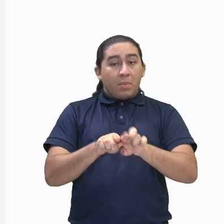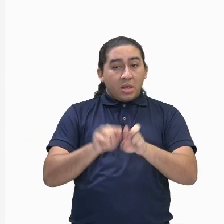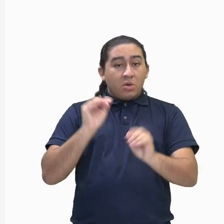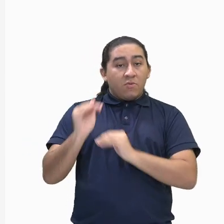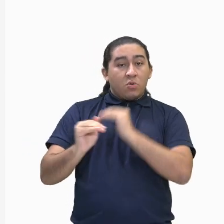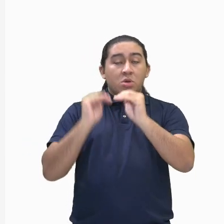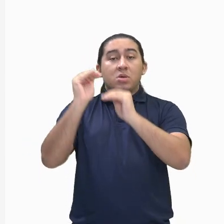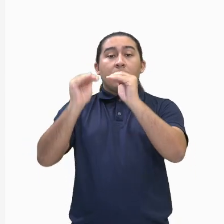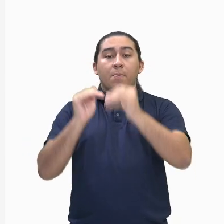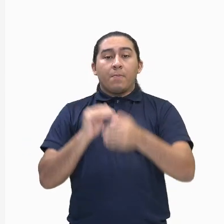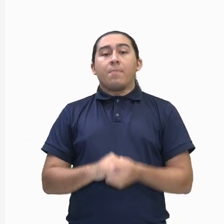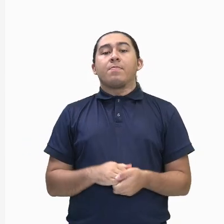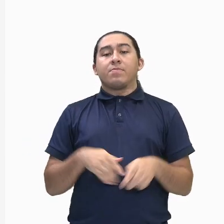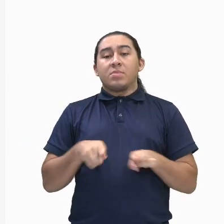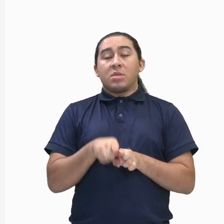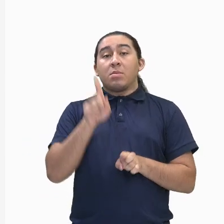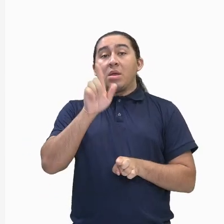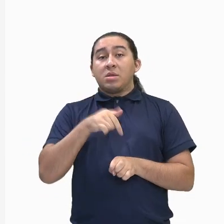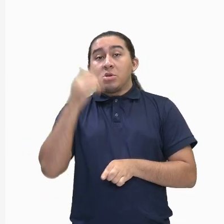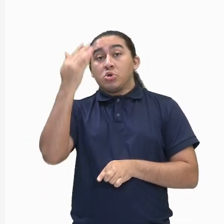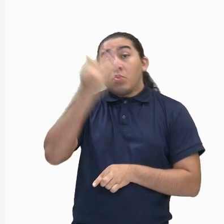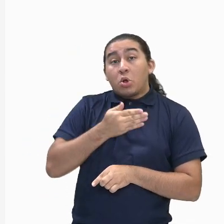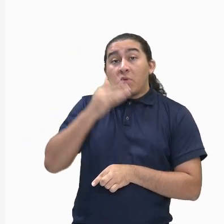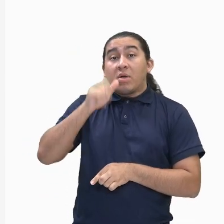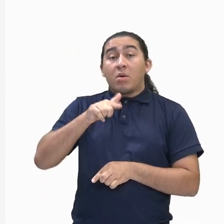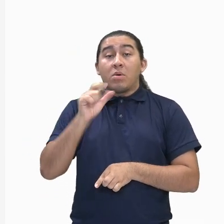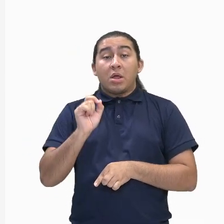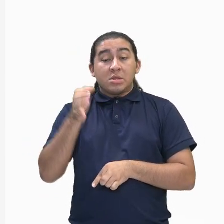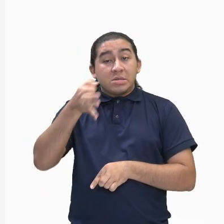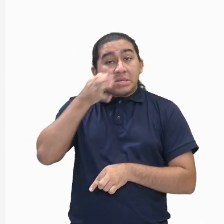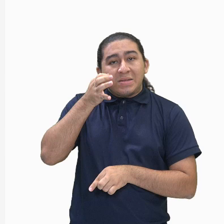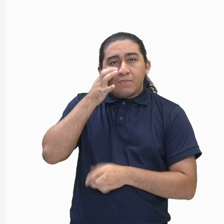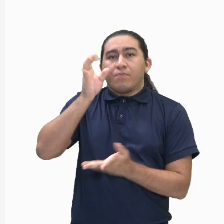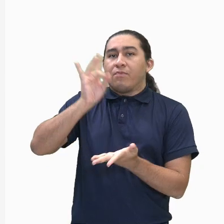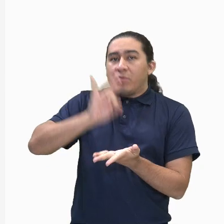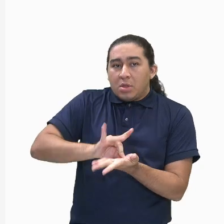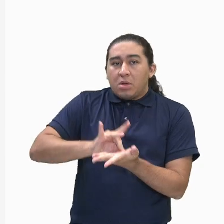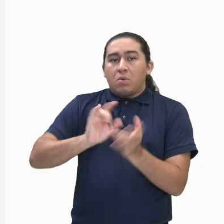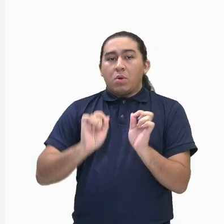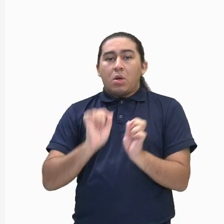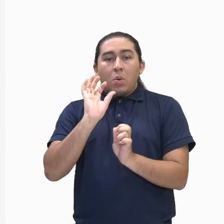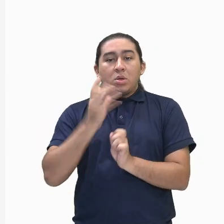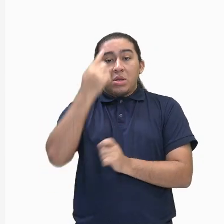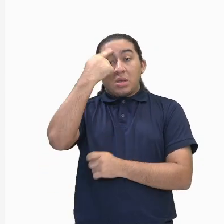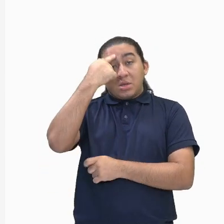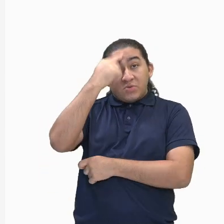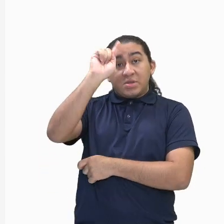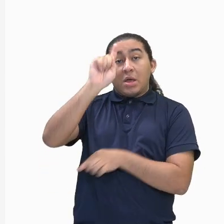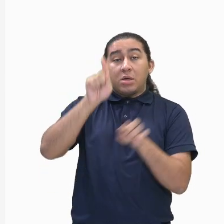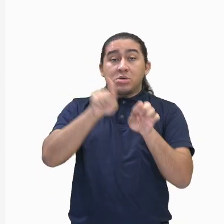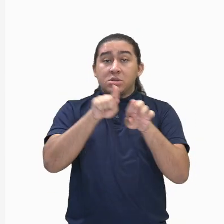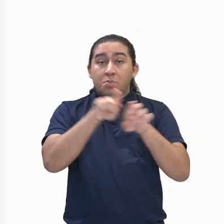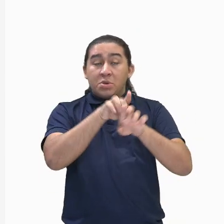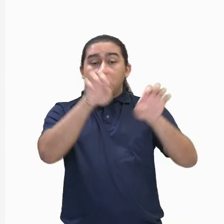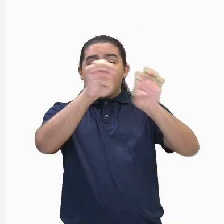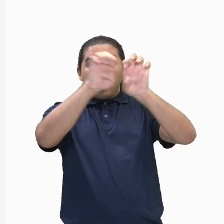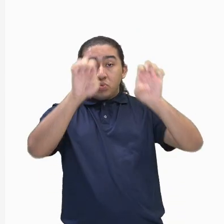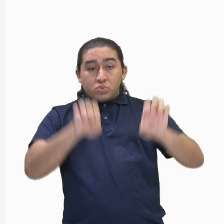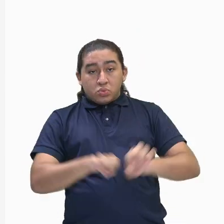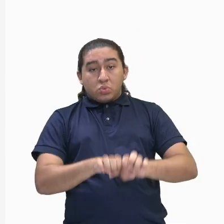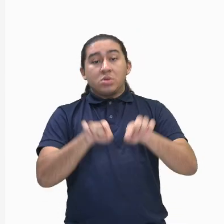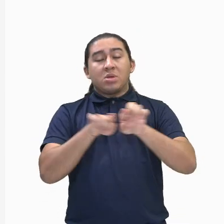disso, esses registros eles são testemunhos justamente da criatividade, da engenhosidade